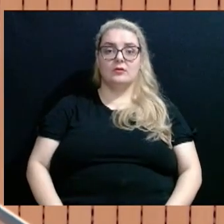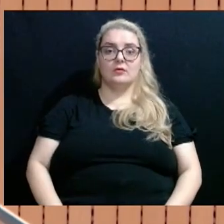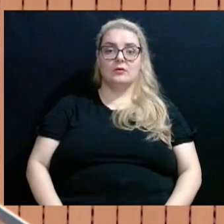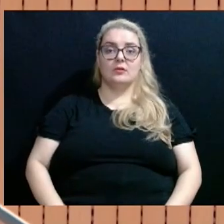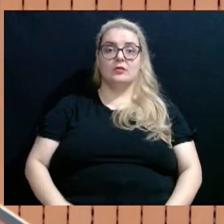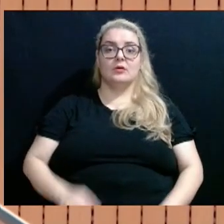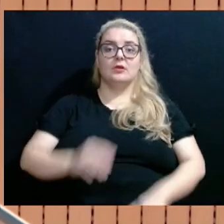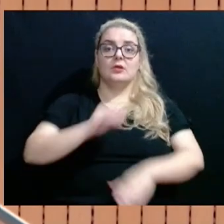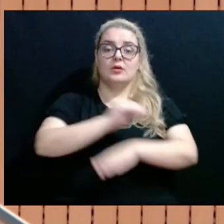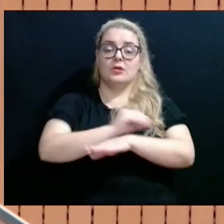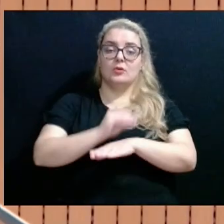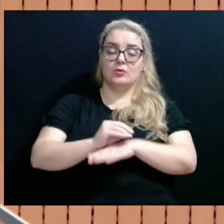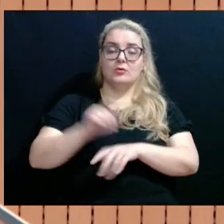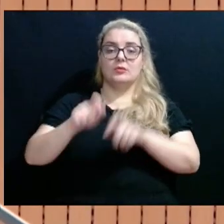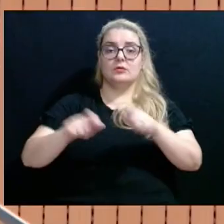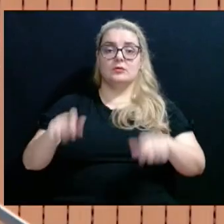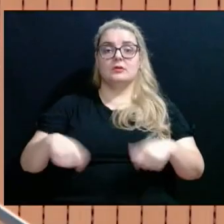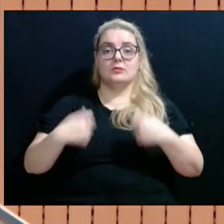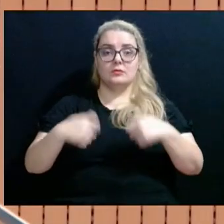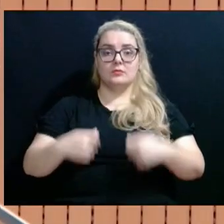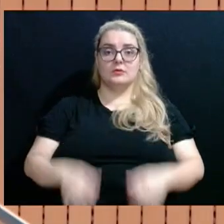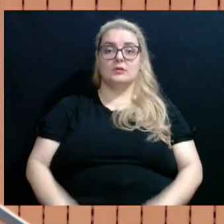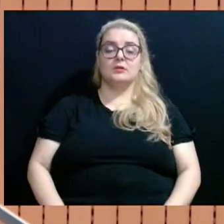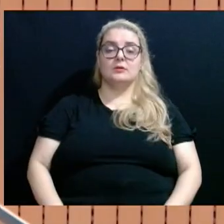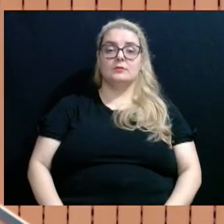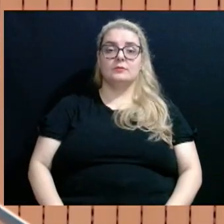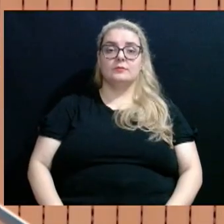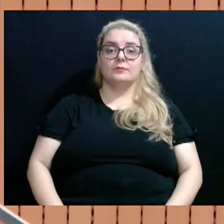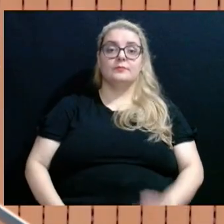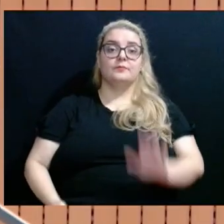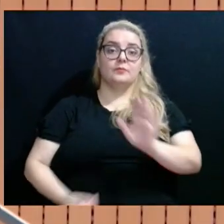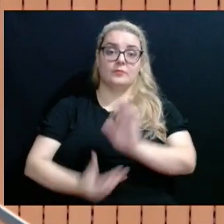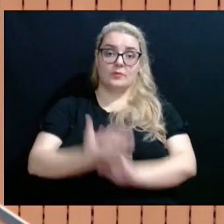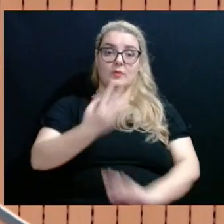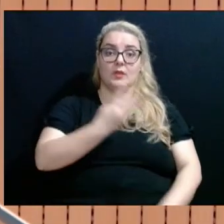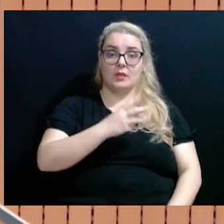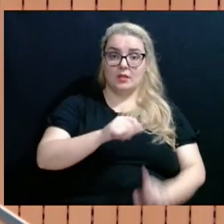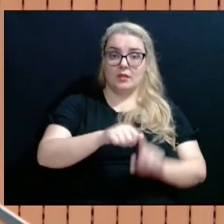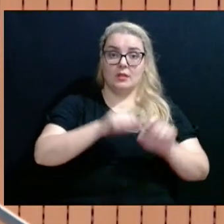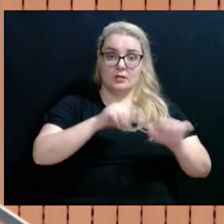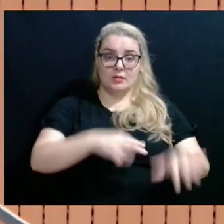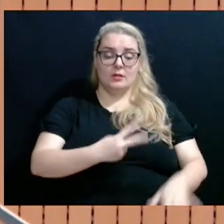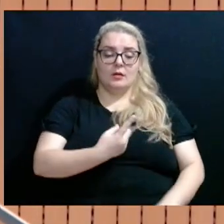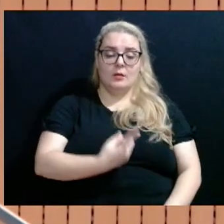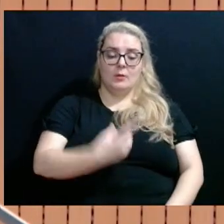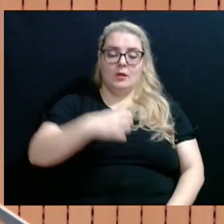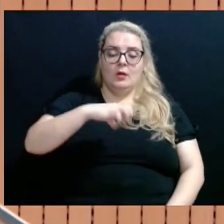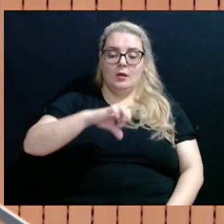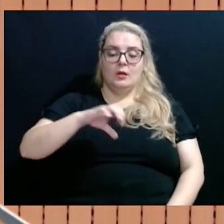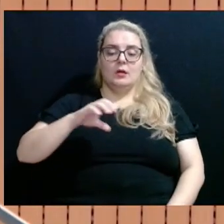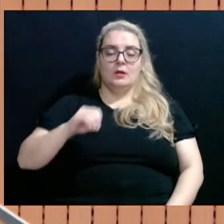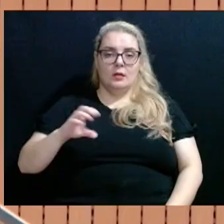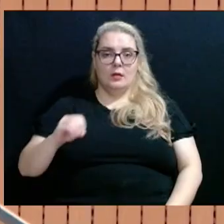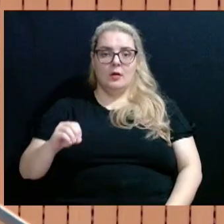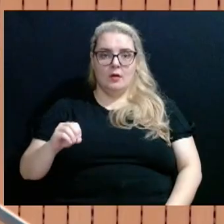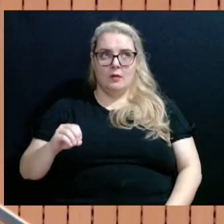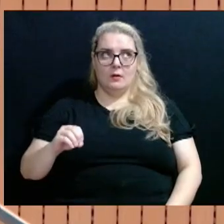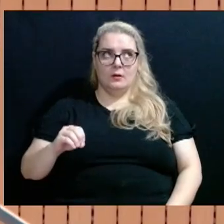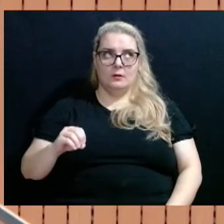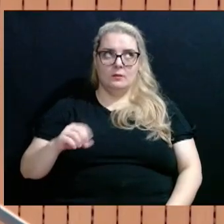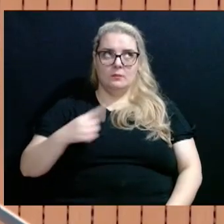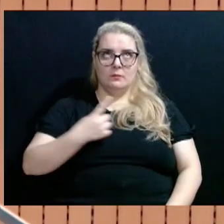mais necessitados. Fundou, em 30 de setembro de 1900, a Congregação das